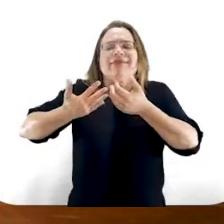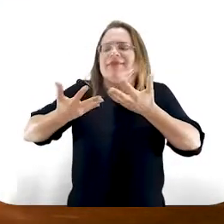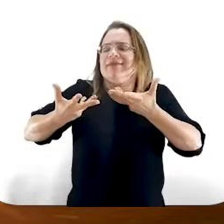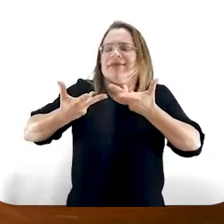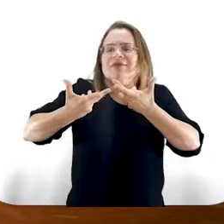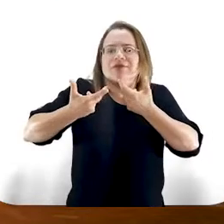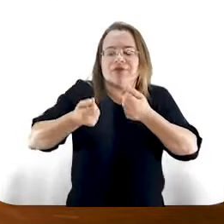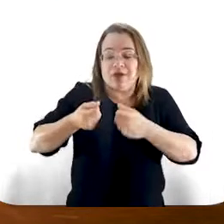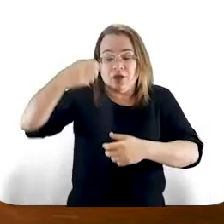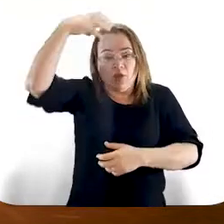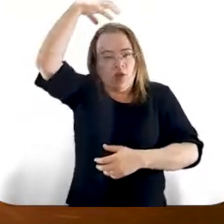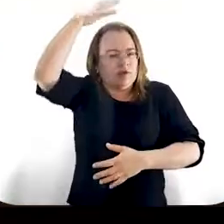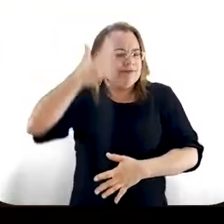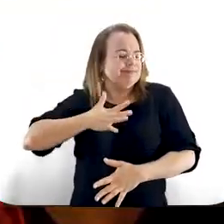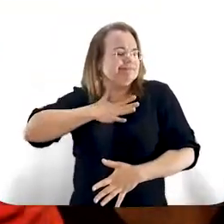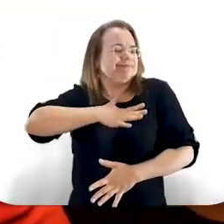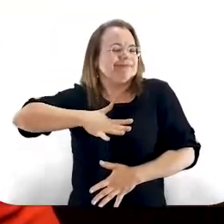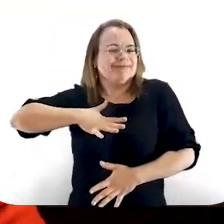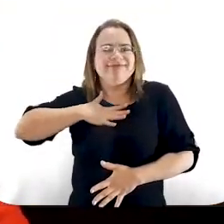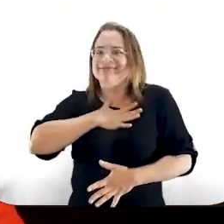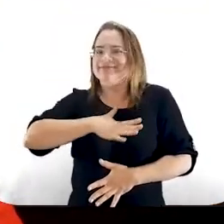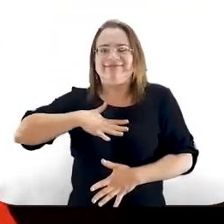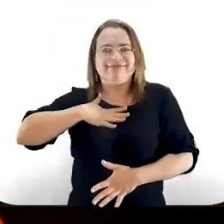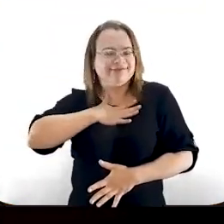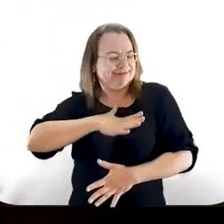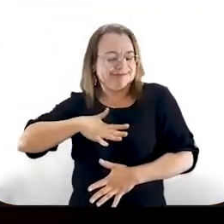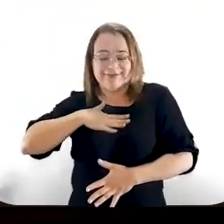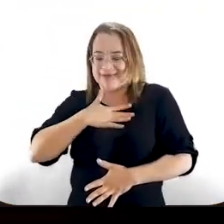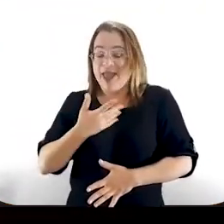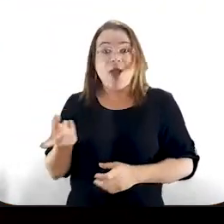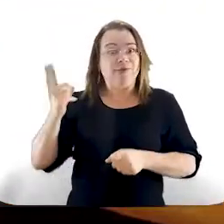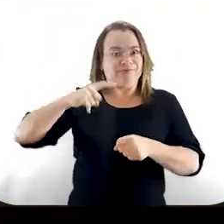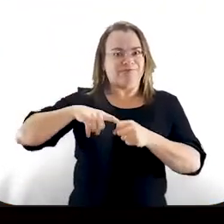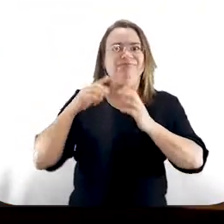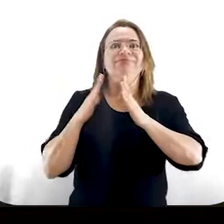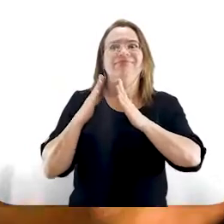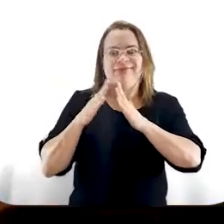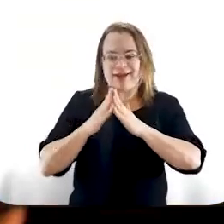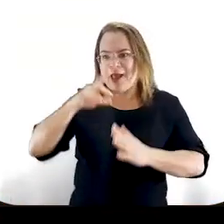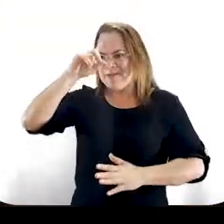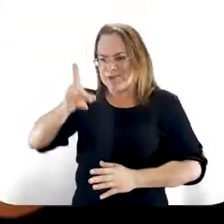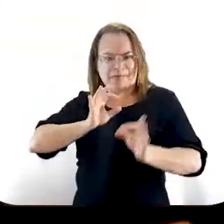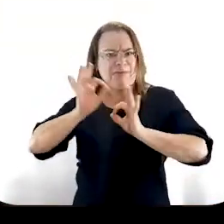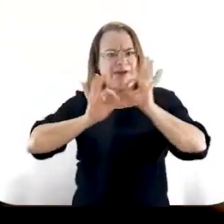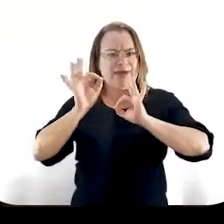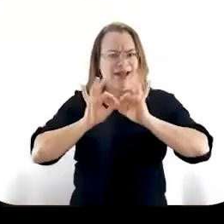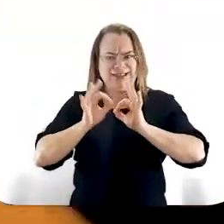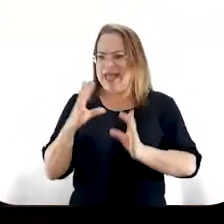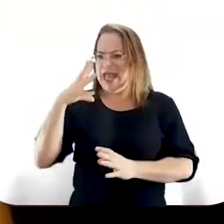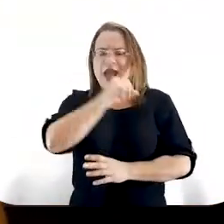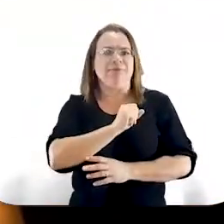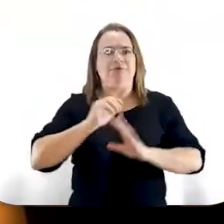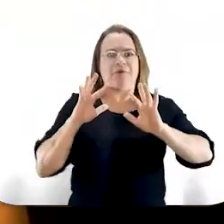Deslumbrante. E o rei ficou tão satisfeito, mas tão satisfeito, que voltou para casa e mandou que preparassem mais que depressa